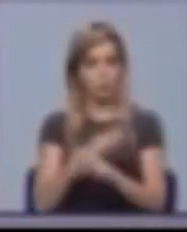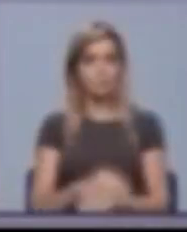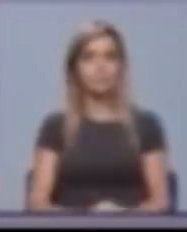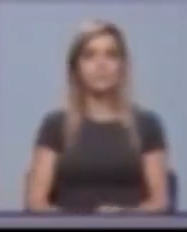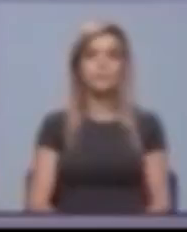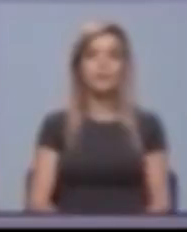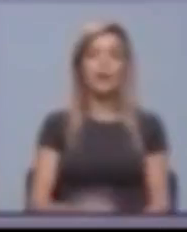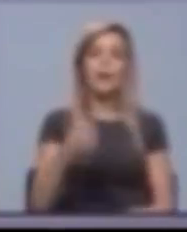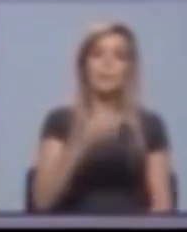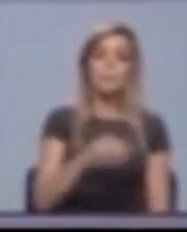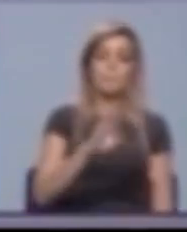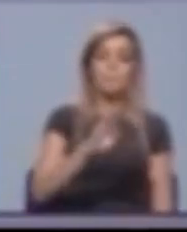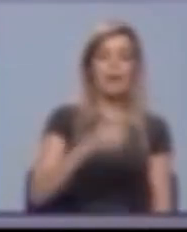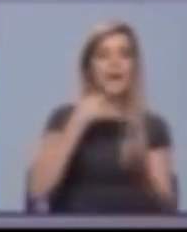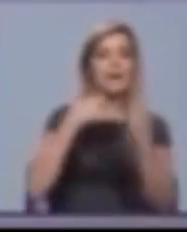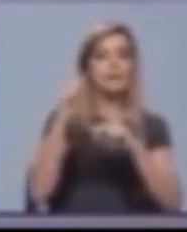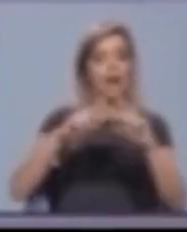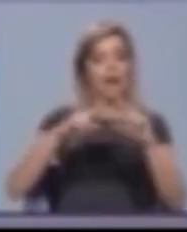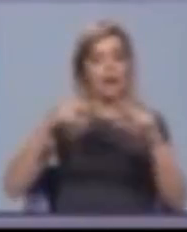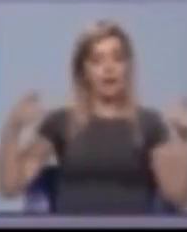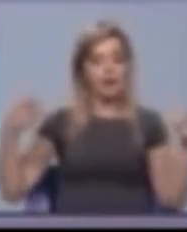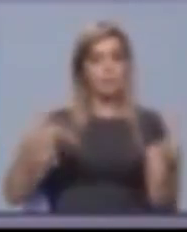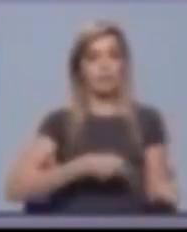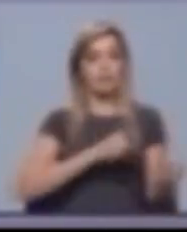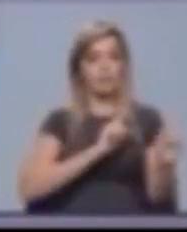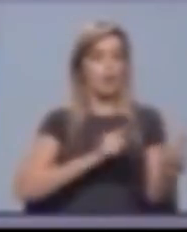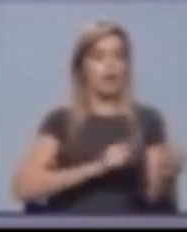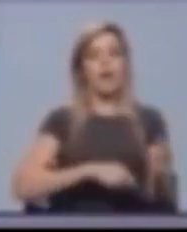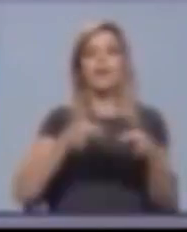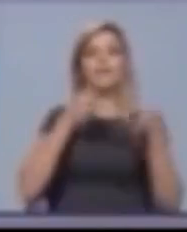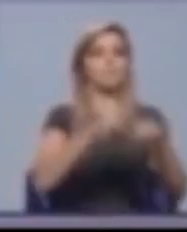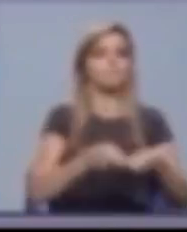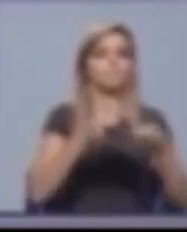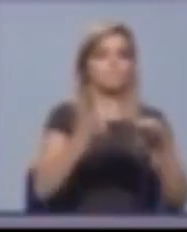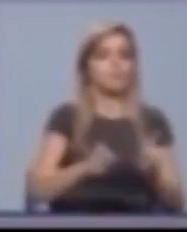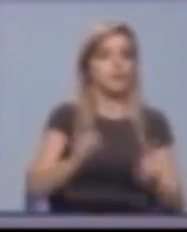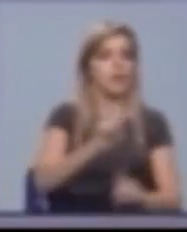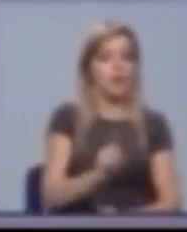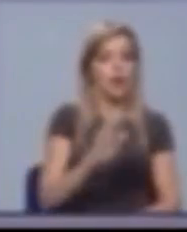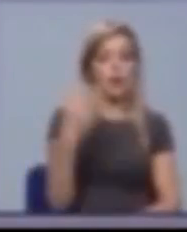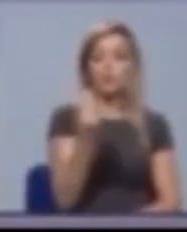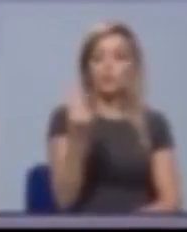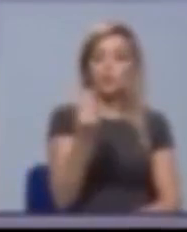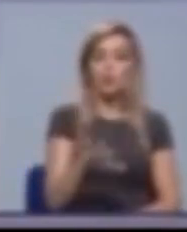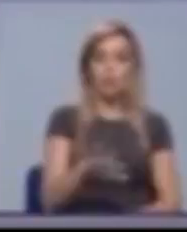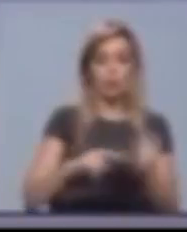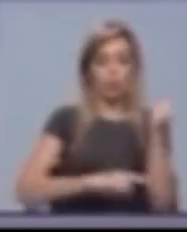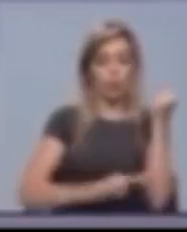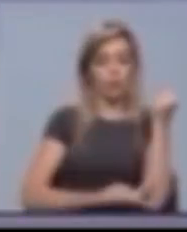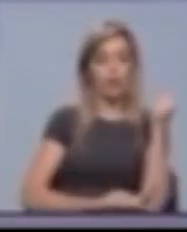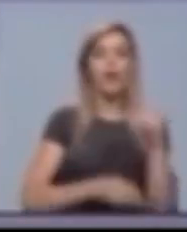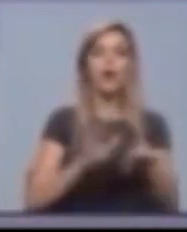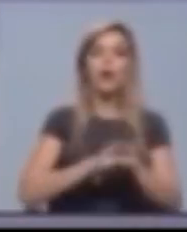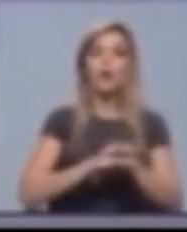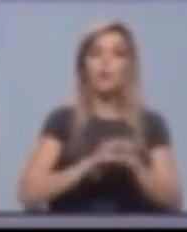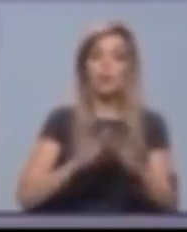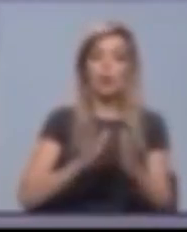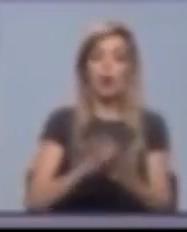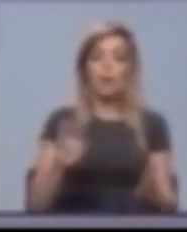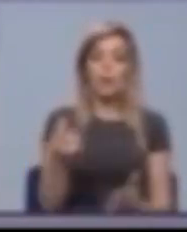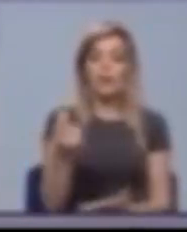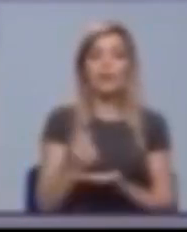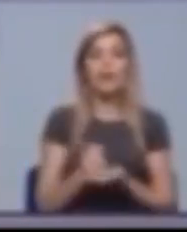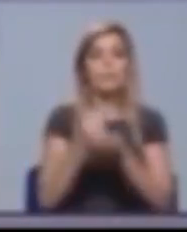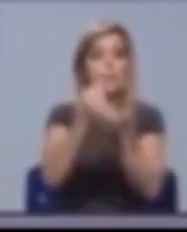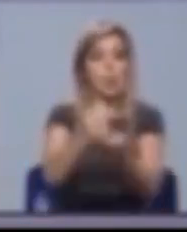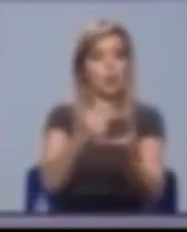O Partido Socialista acusa a Câmara Municipal de Câmara de Lobos de não investir nos jovens do concelho. Em causa está o aumento das bolsas de